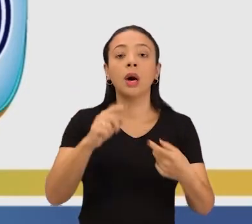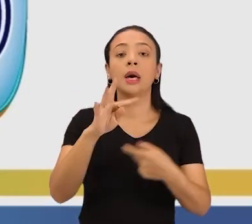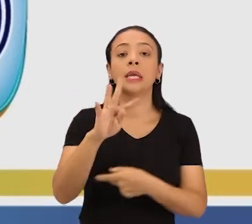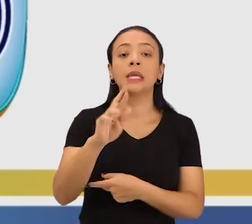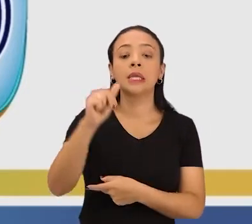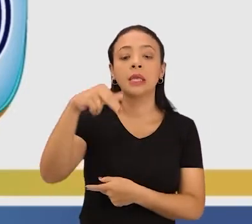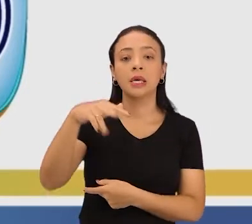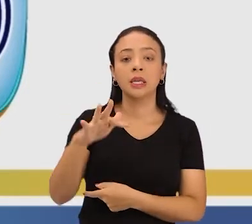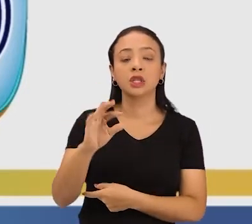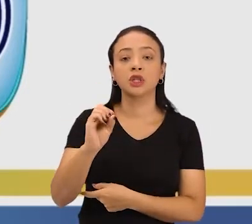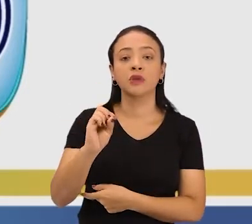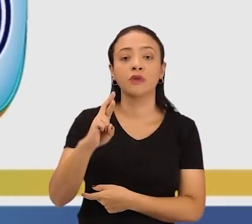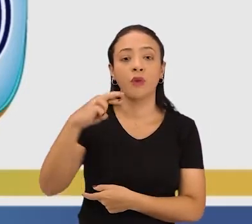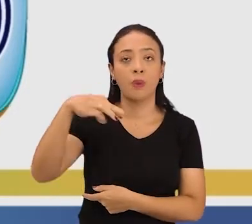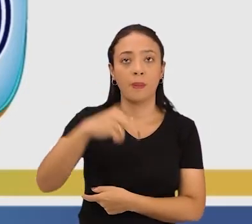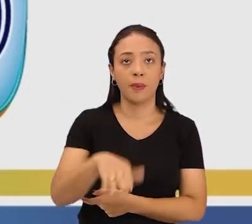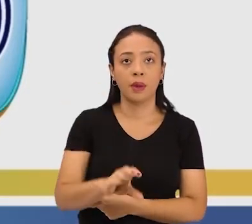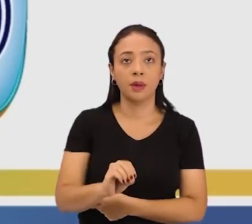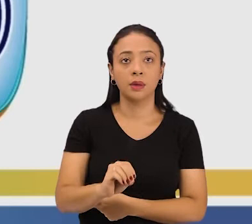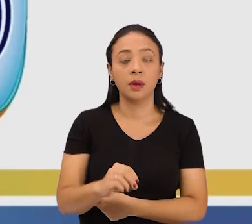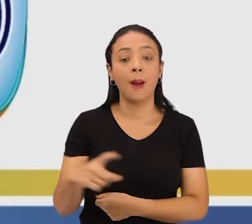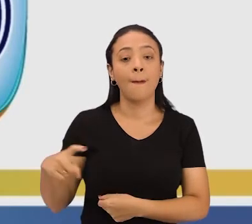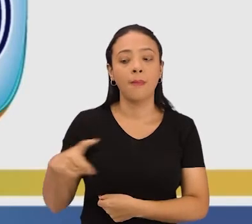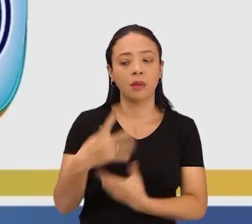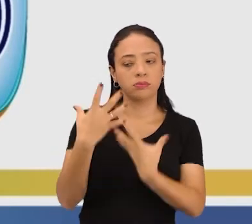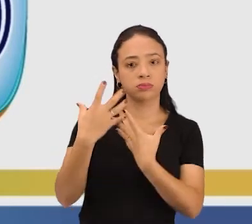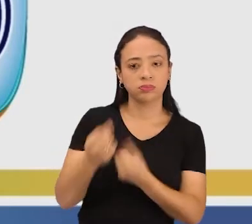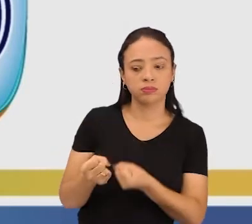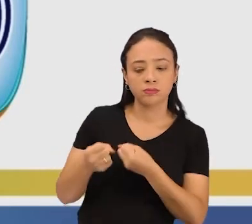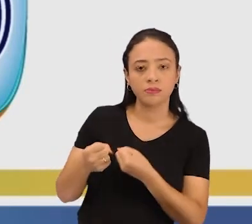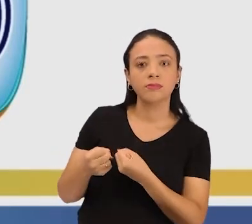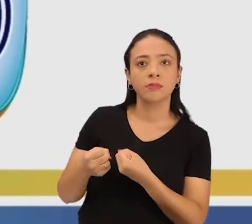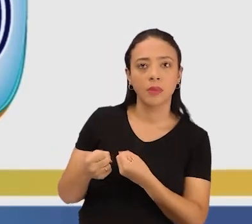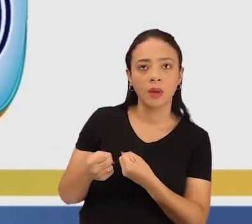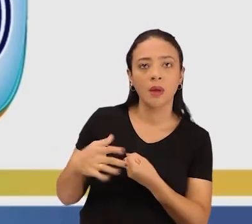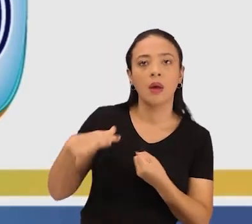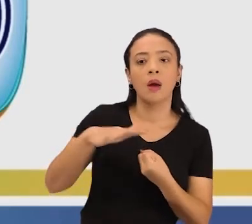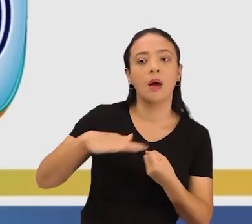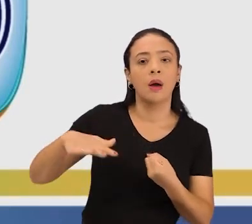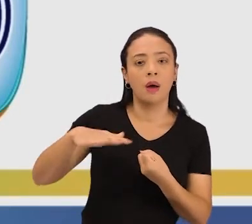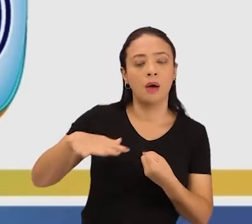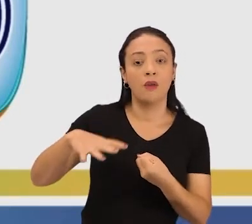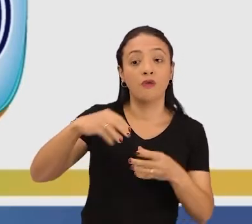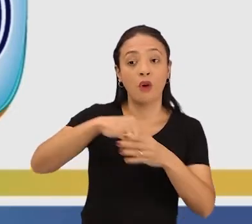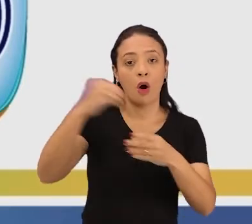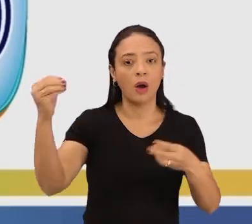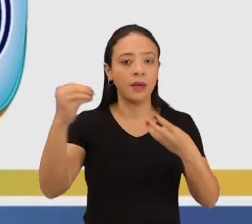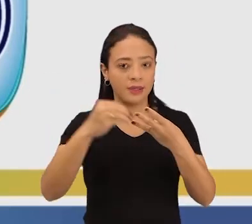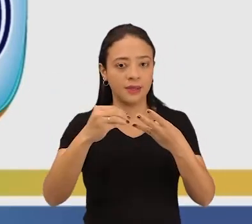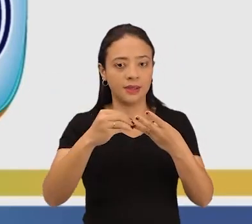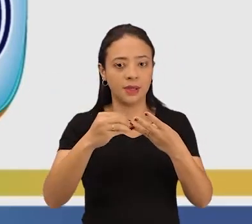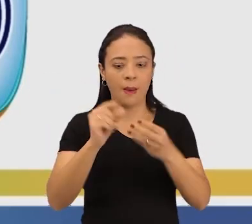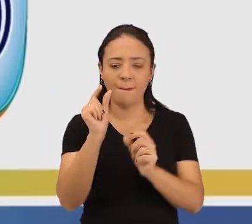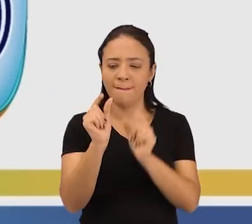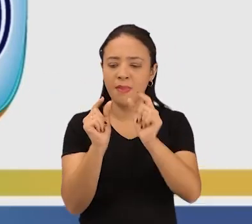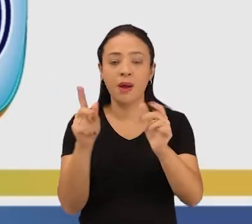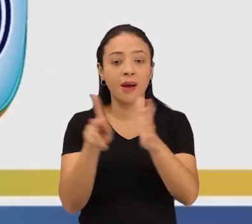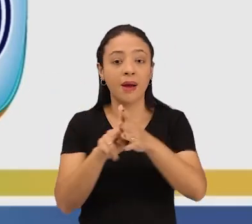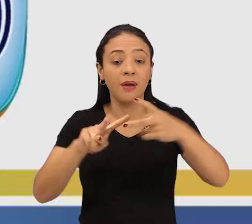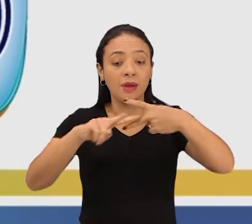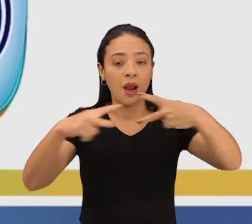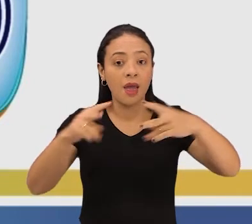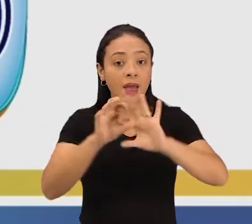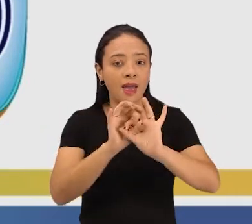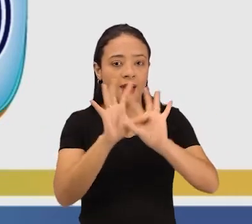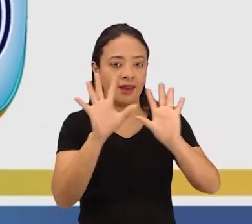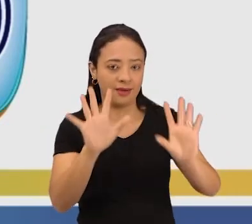A bactéria receptora, ela vai captar, vai receber do meio extracelular, né, pedaços de DNA